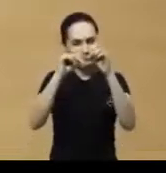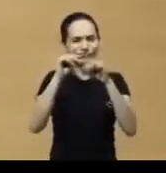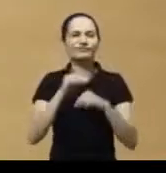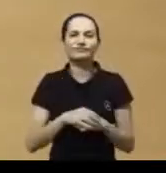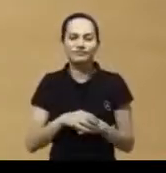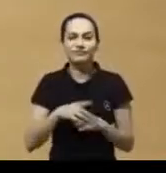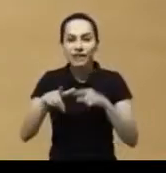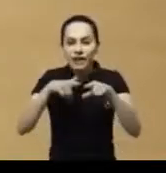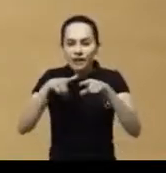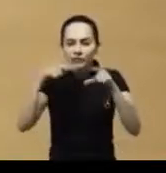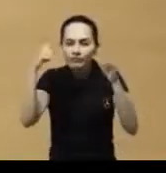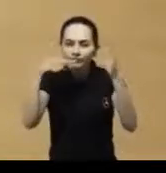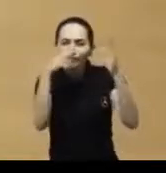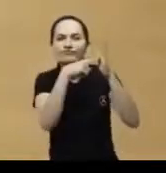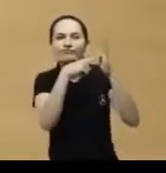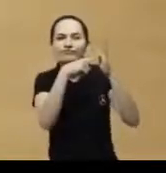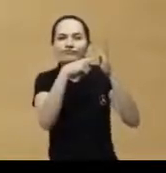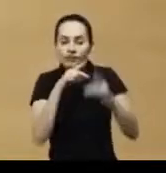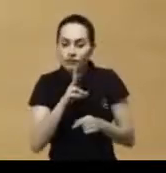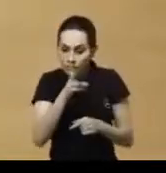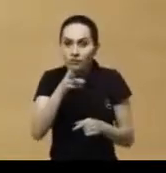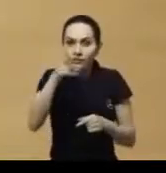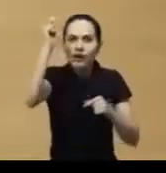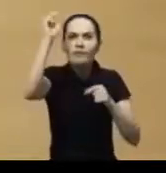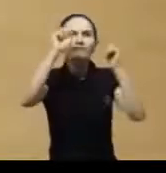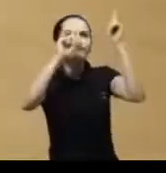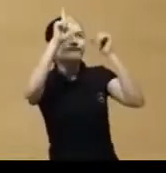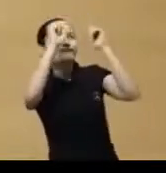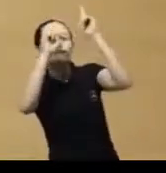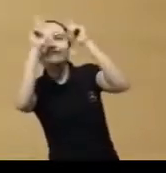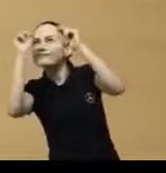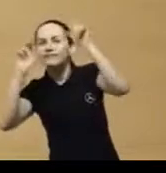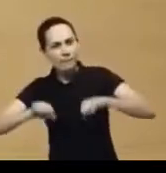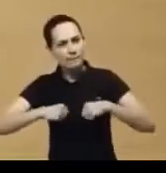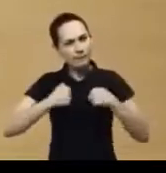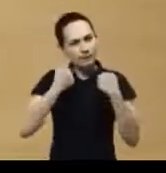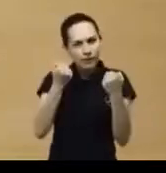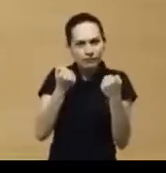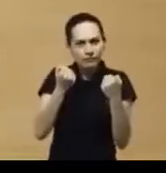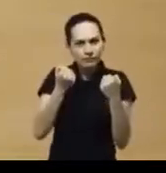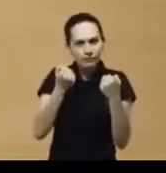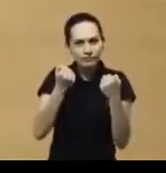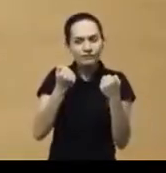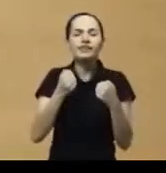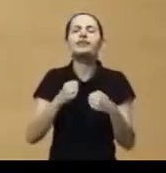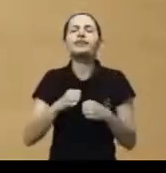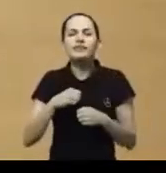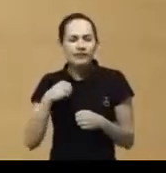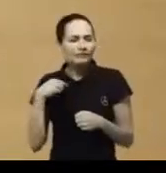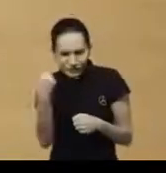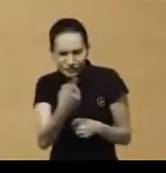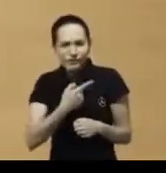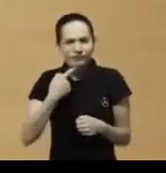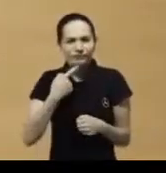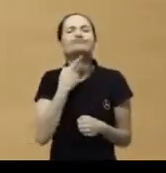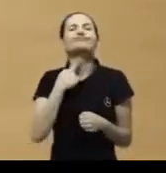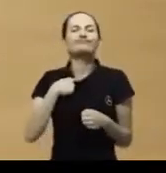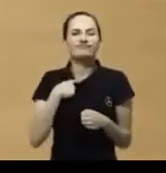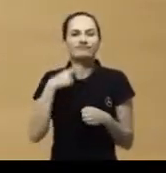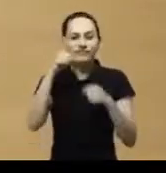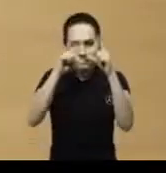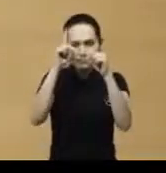único propósito manter o brilho dessa estrela cada vez mais forte abracan deseja a mercedes-benz